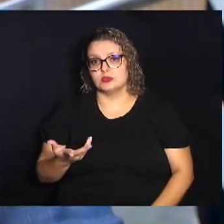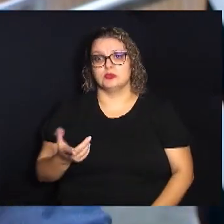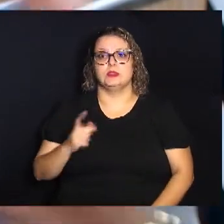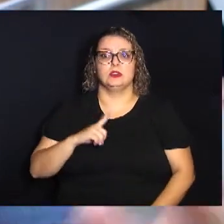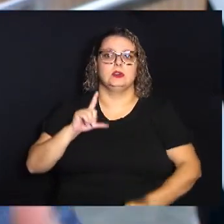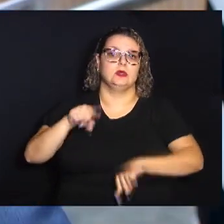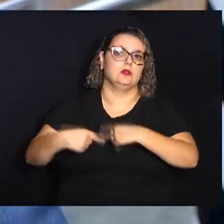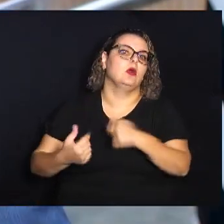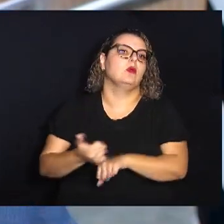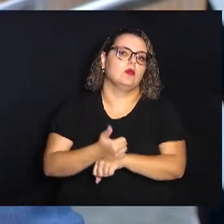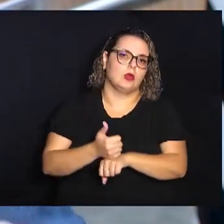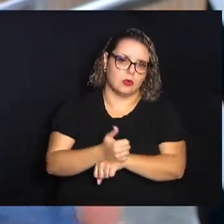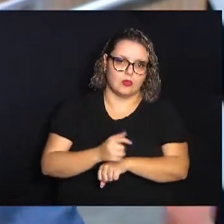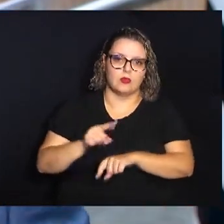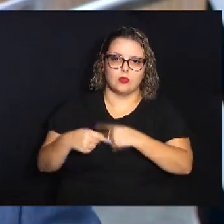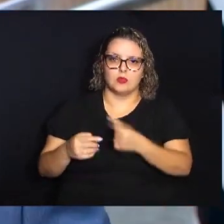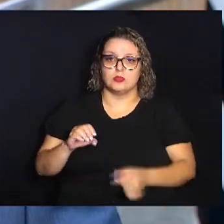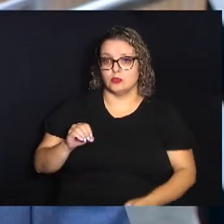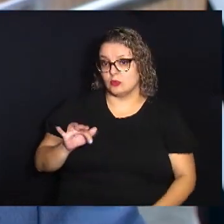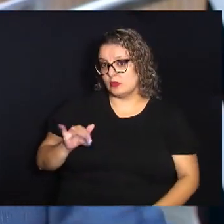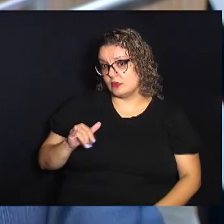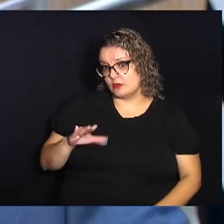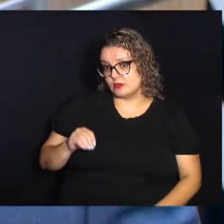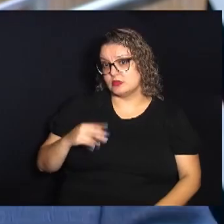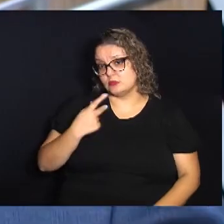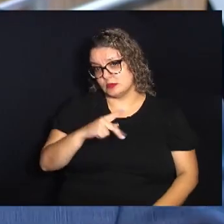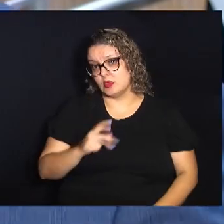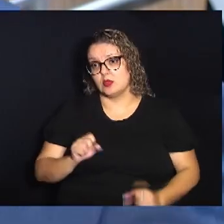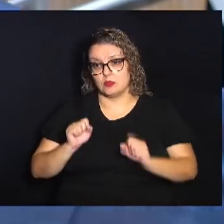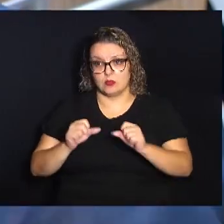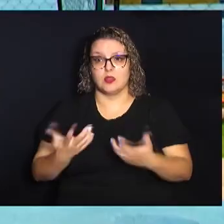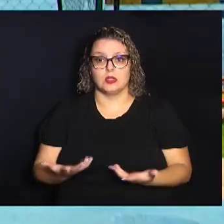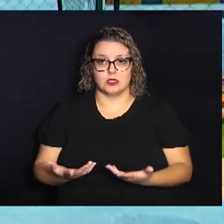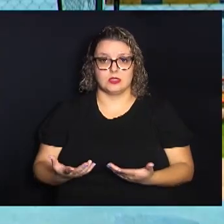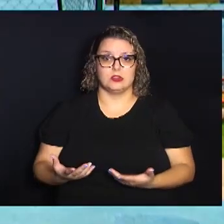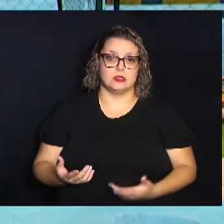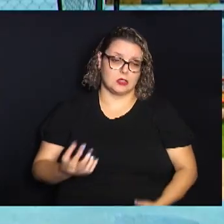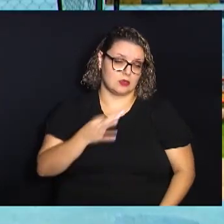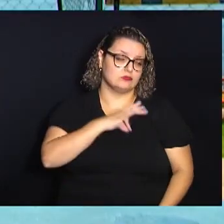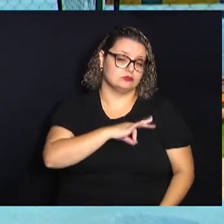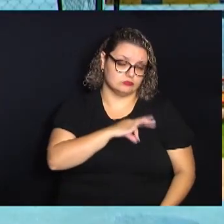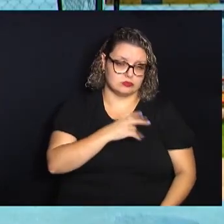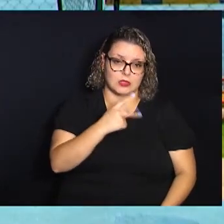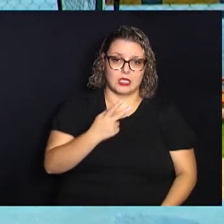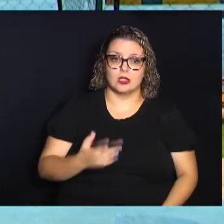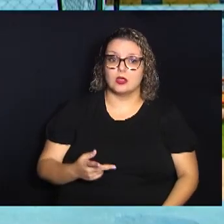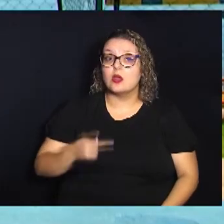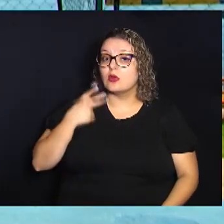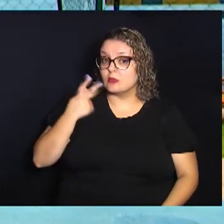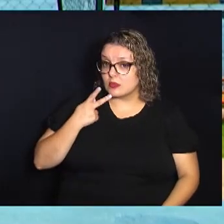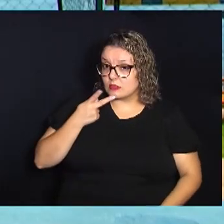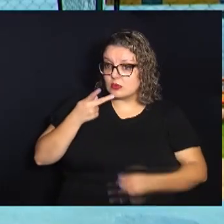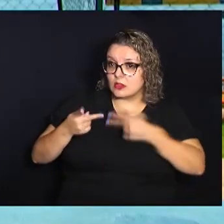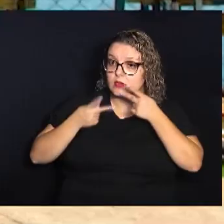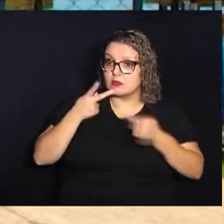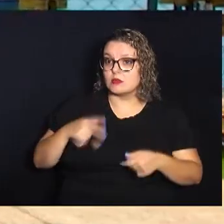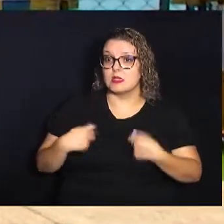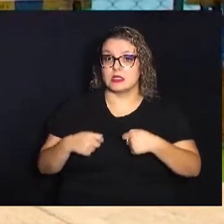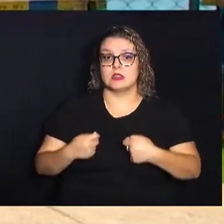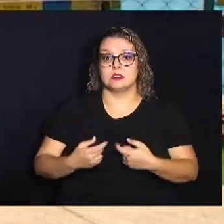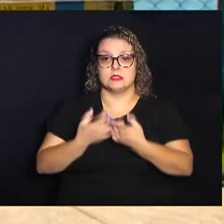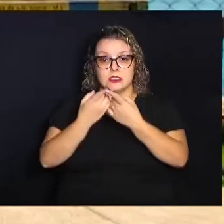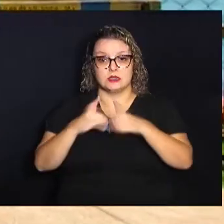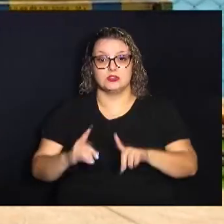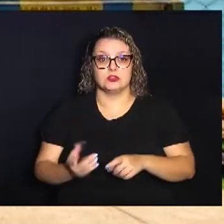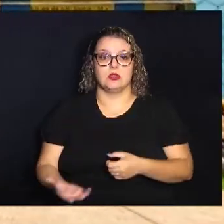outra profissão, outro ofício, para ele poder ter o sustento dele. O parlamentar reforça que é preciso resgatar a